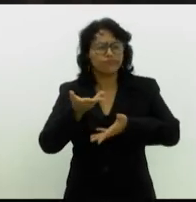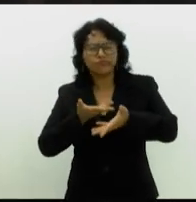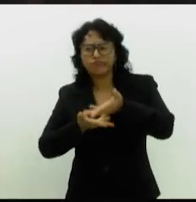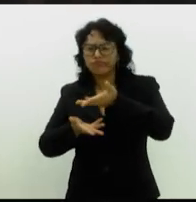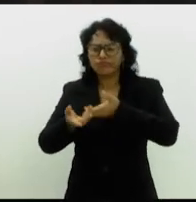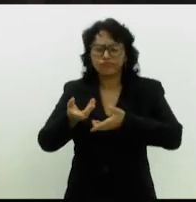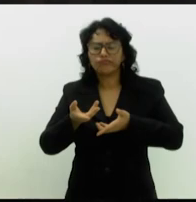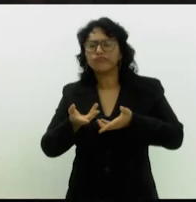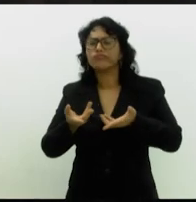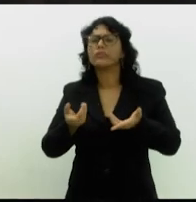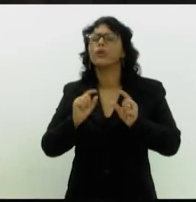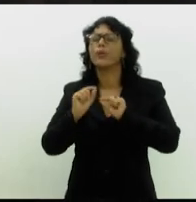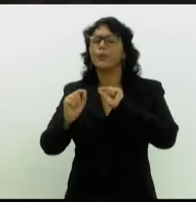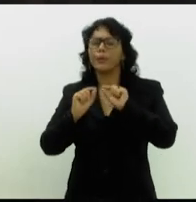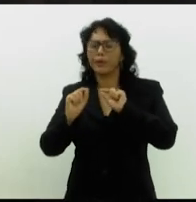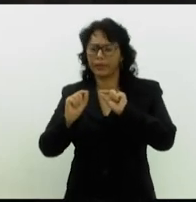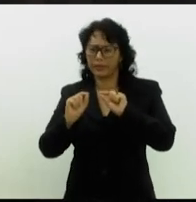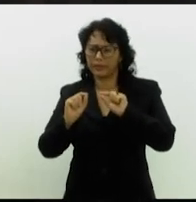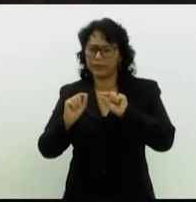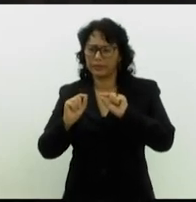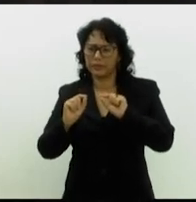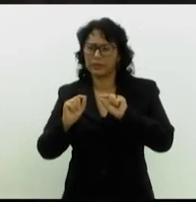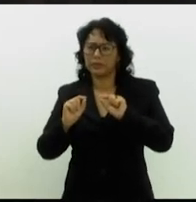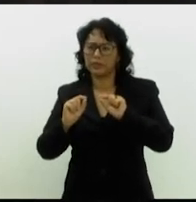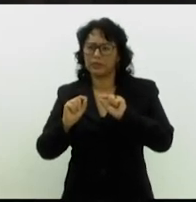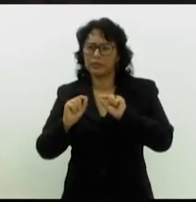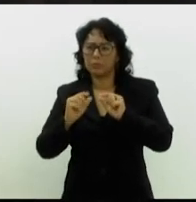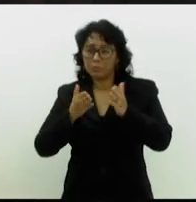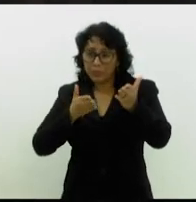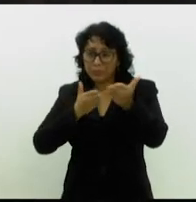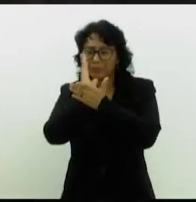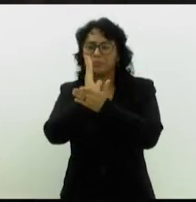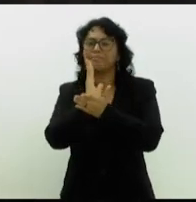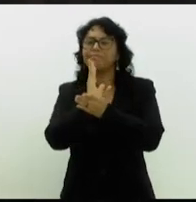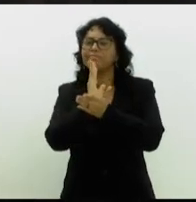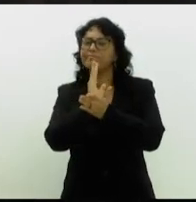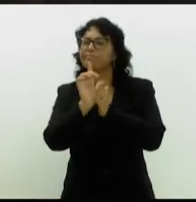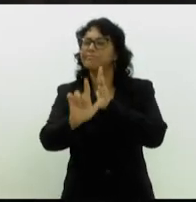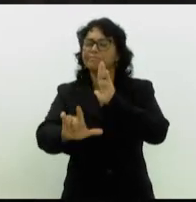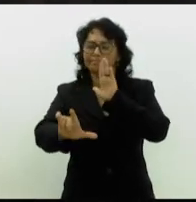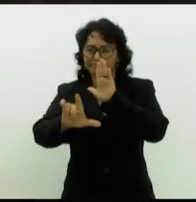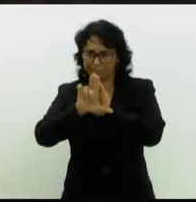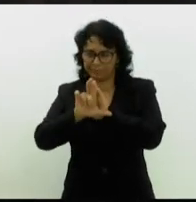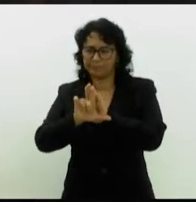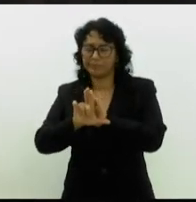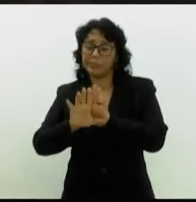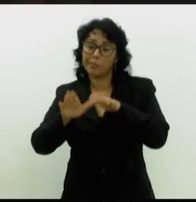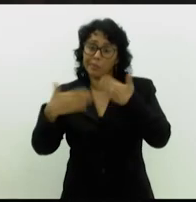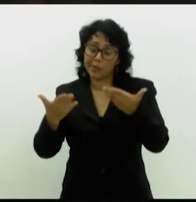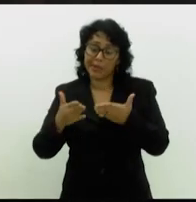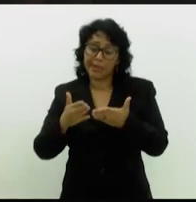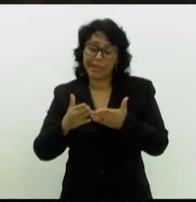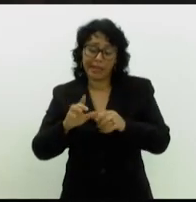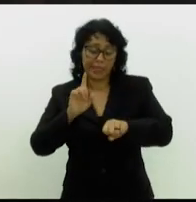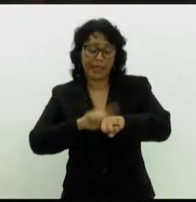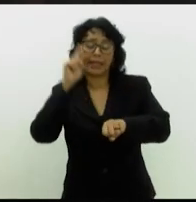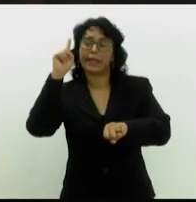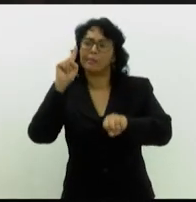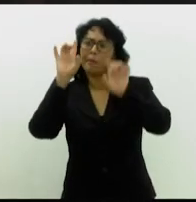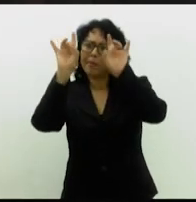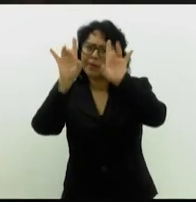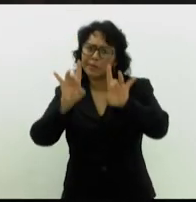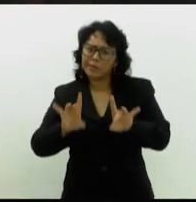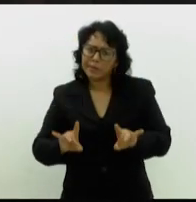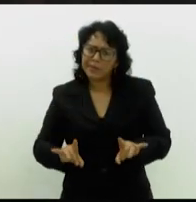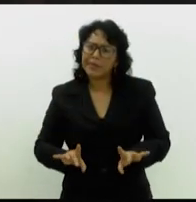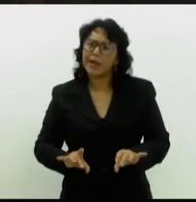governador e por foi sancionado porque o governo naquele momento histórico precisava